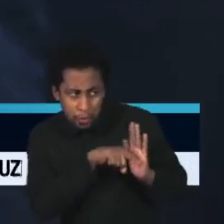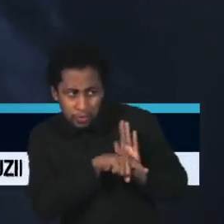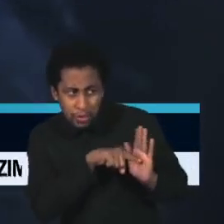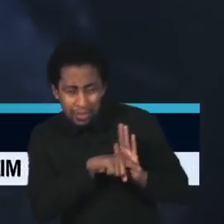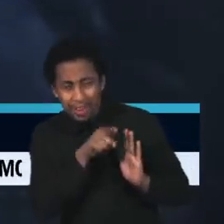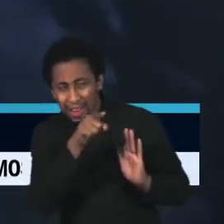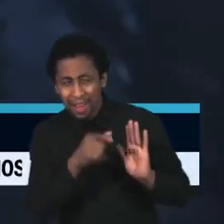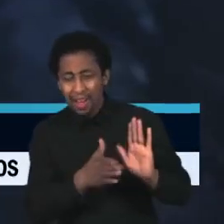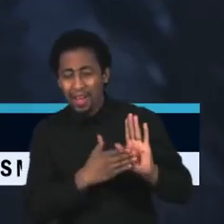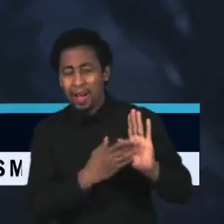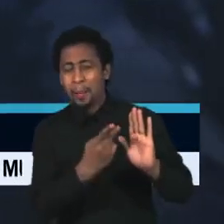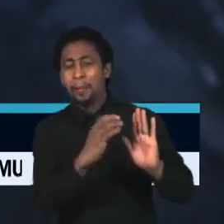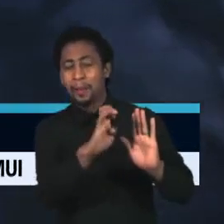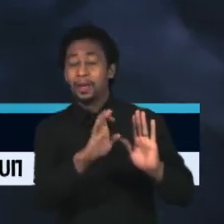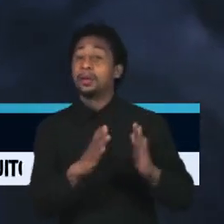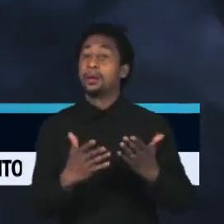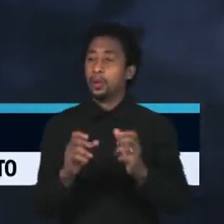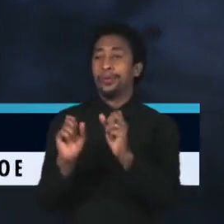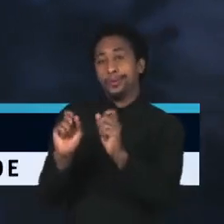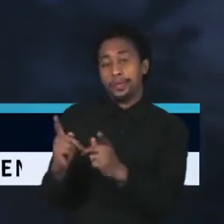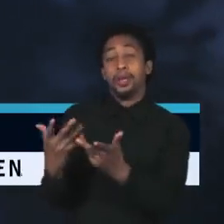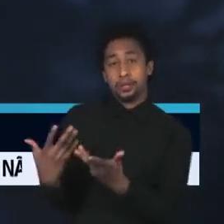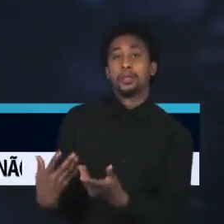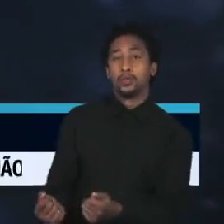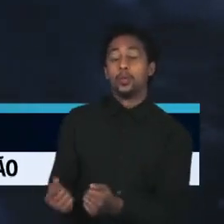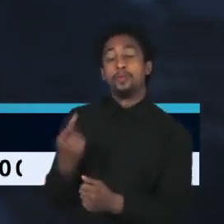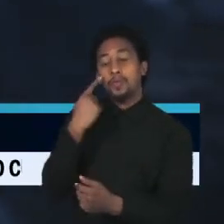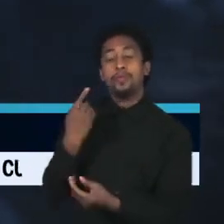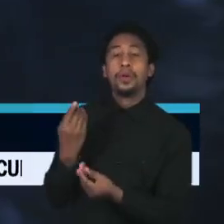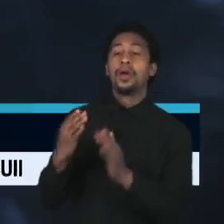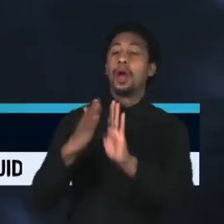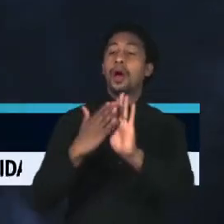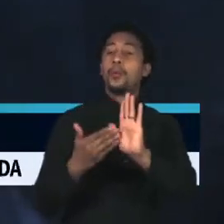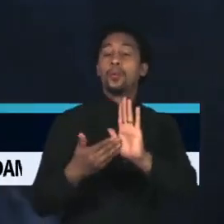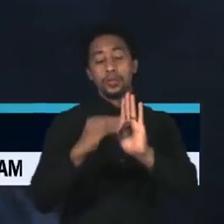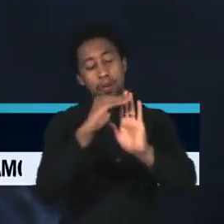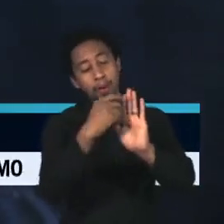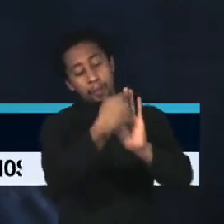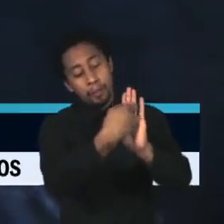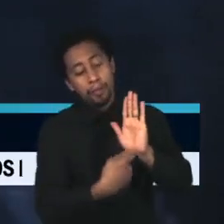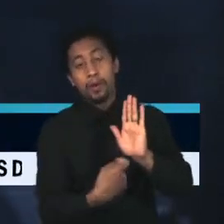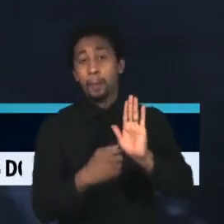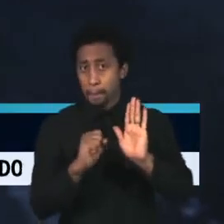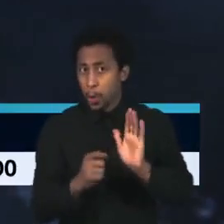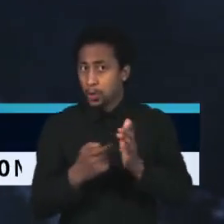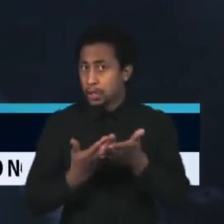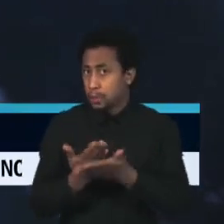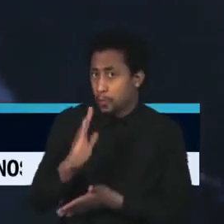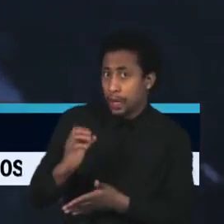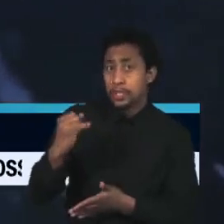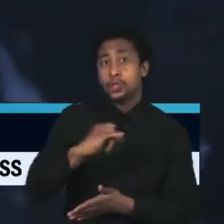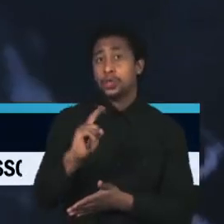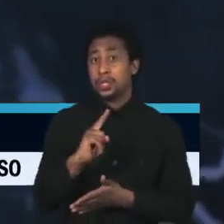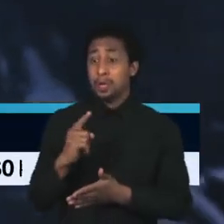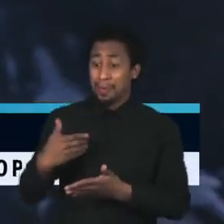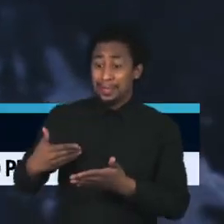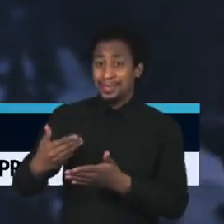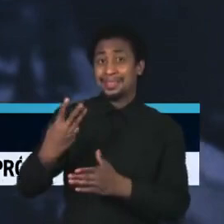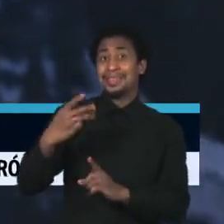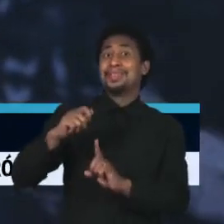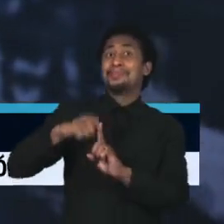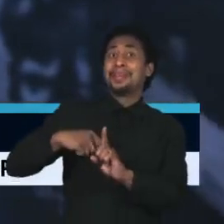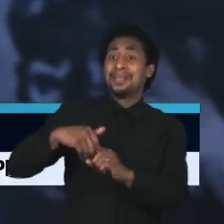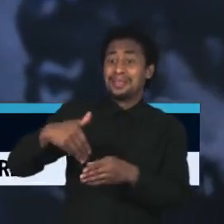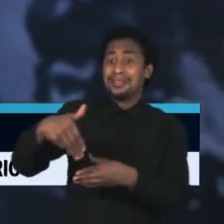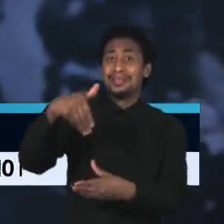o estado de emergência no país para autorizar o pagamento de benefícios sociais a menos de três meses das eleições o impacto nos